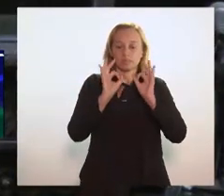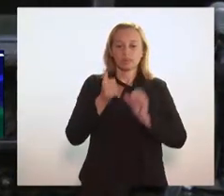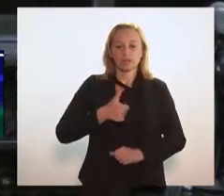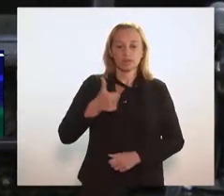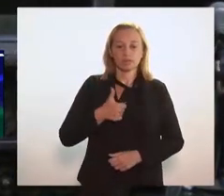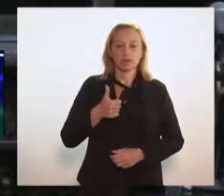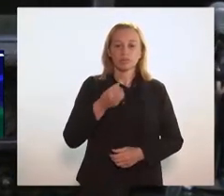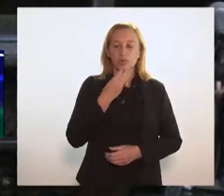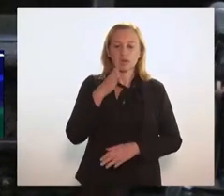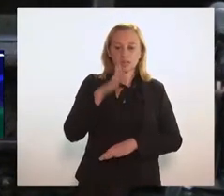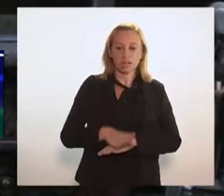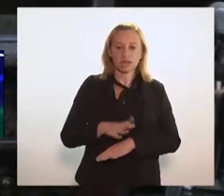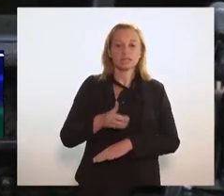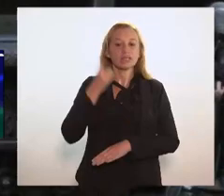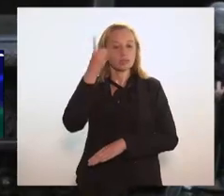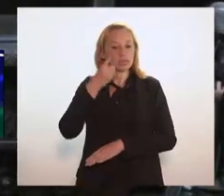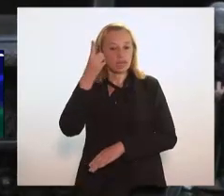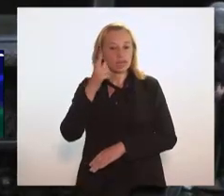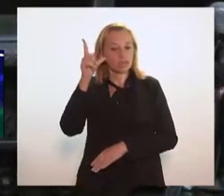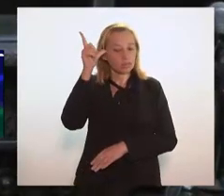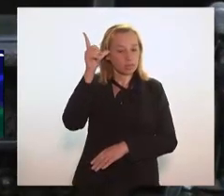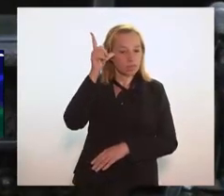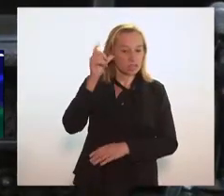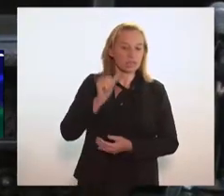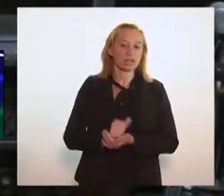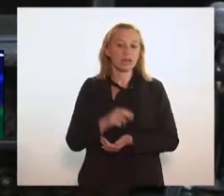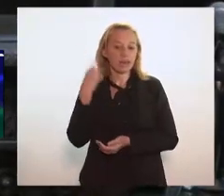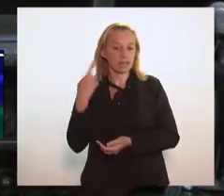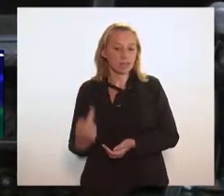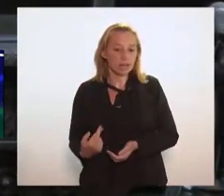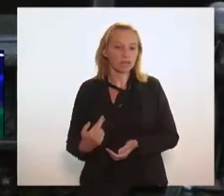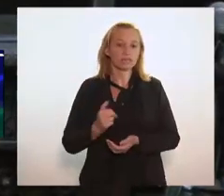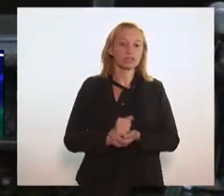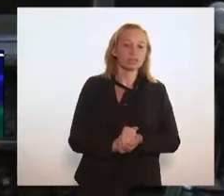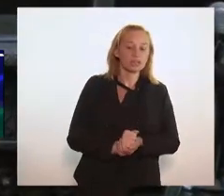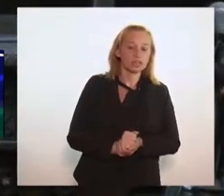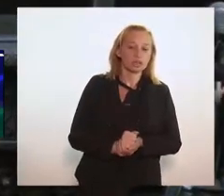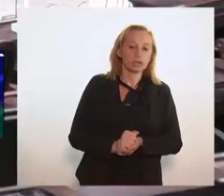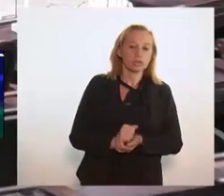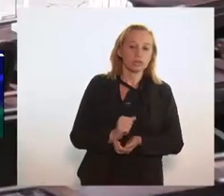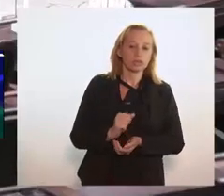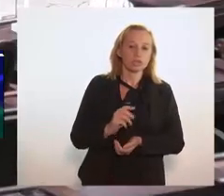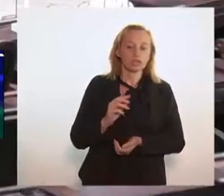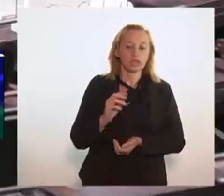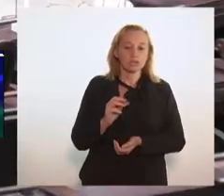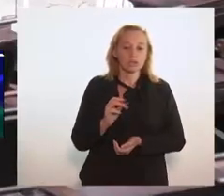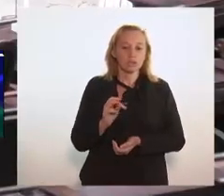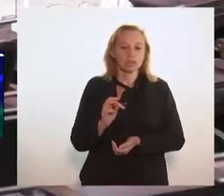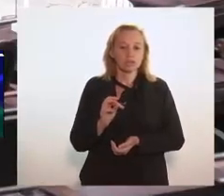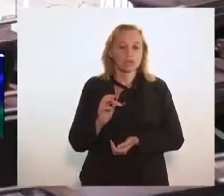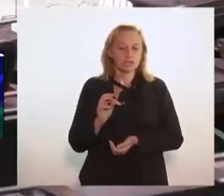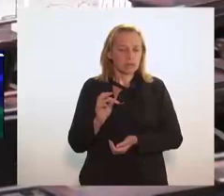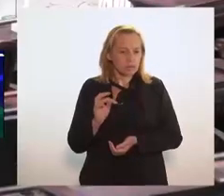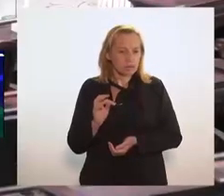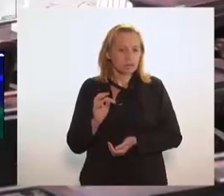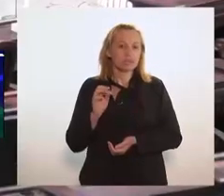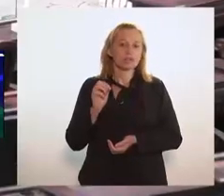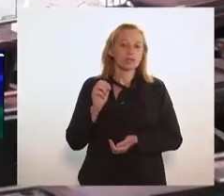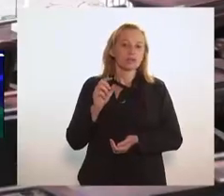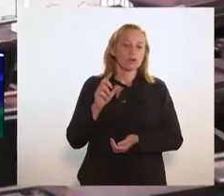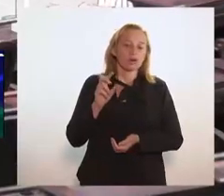Lucinha, deputada Renata, deputado Gustavo Schmidt, Elton Cristo,